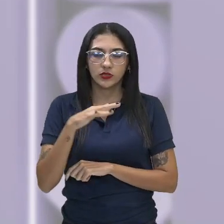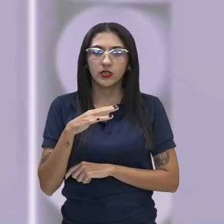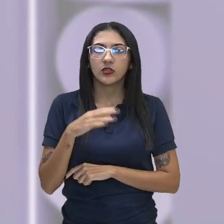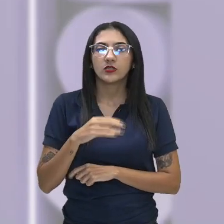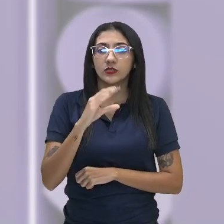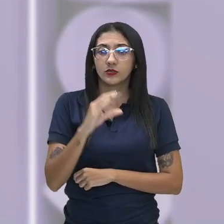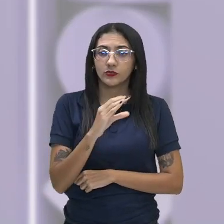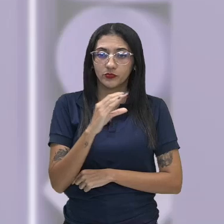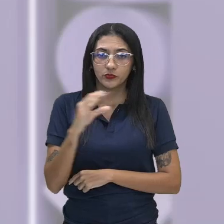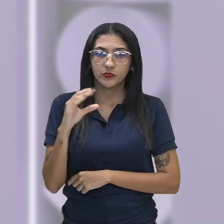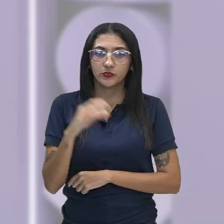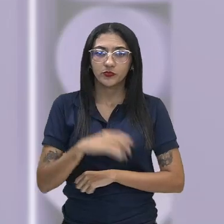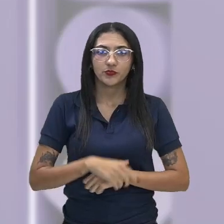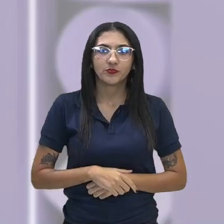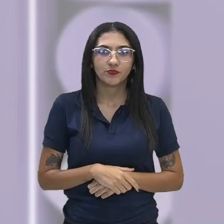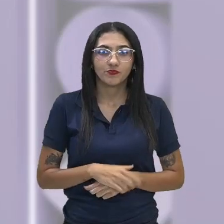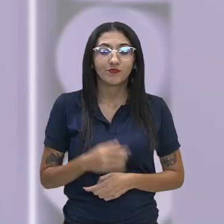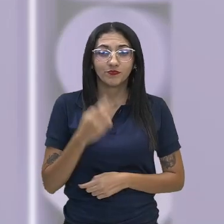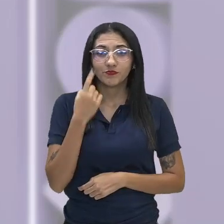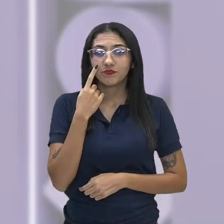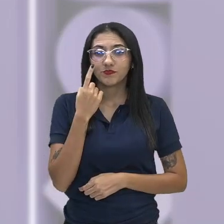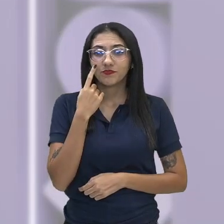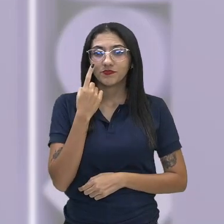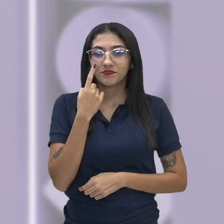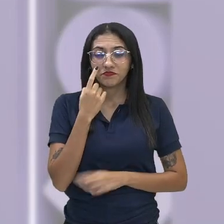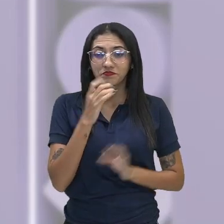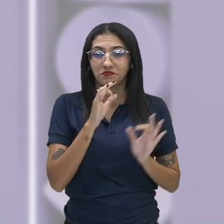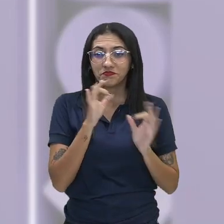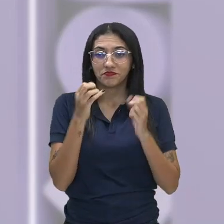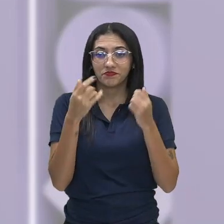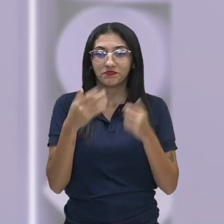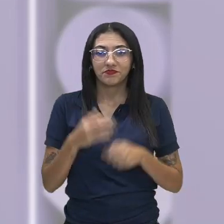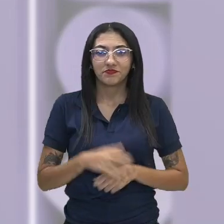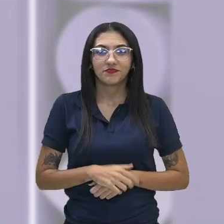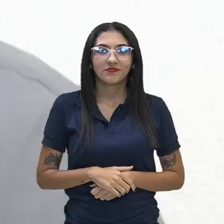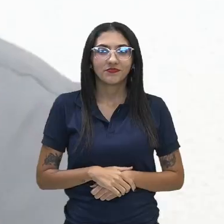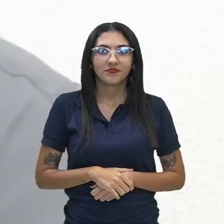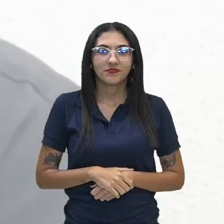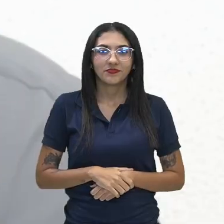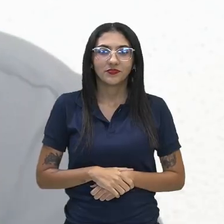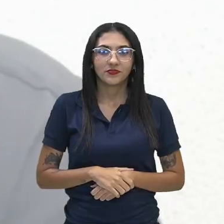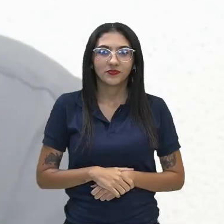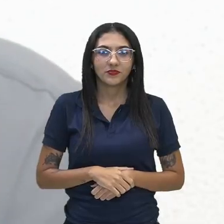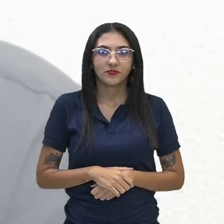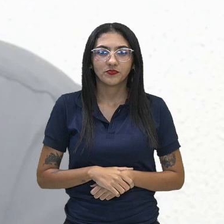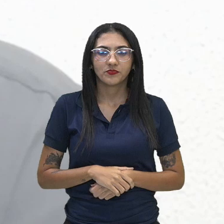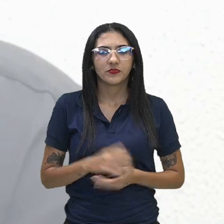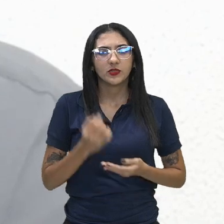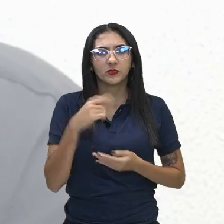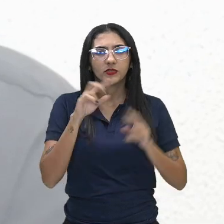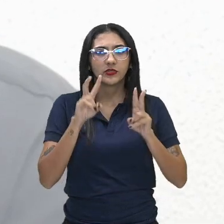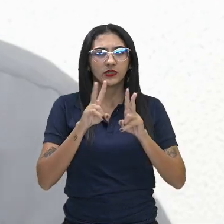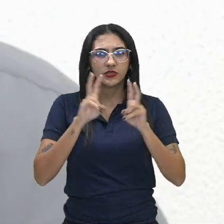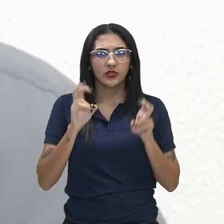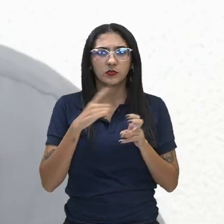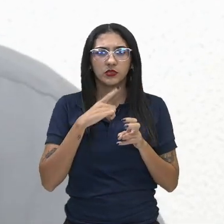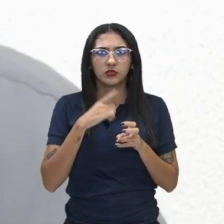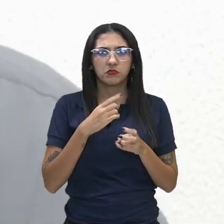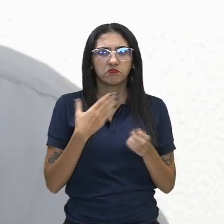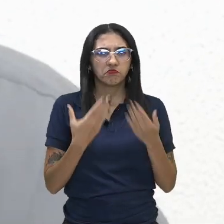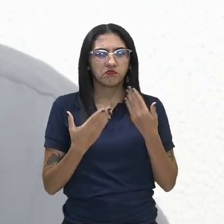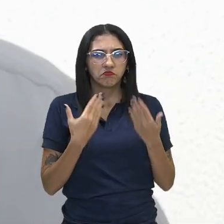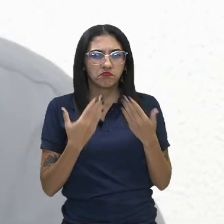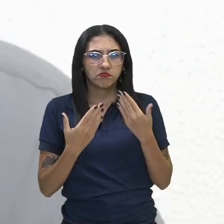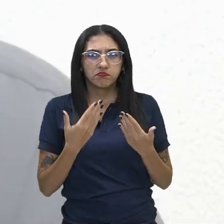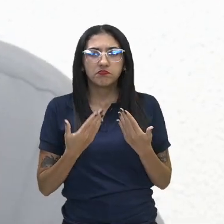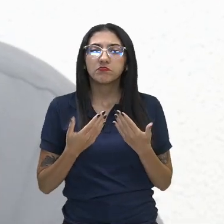de Pernambuco. Então, fica com a contribuição dele nesse momento. Sobre a temática que nós estamos debatendo hoje, eu gostaria